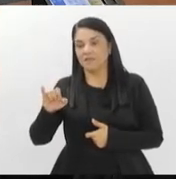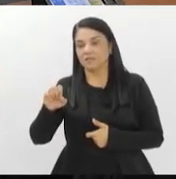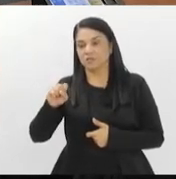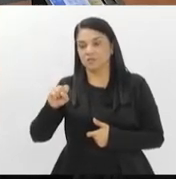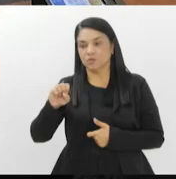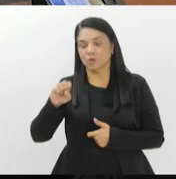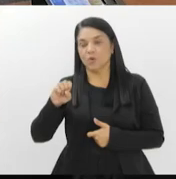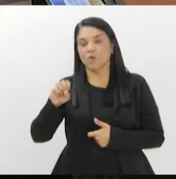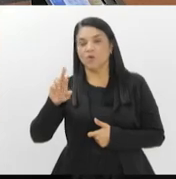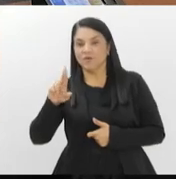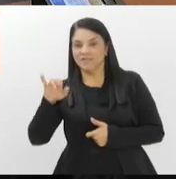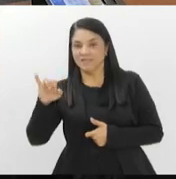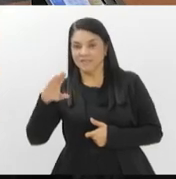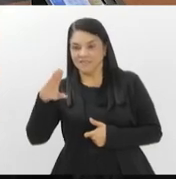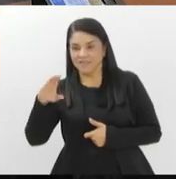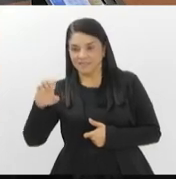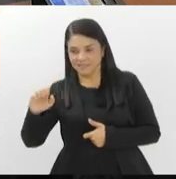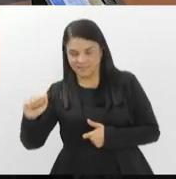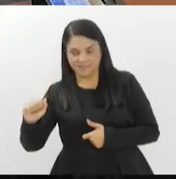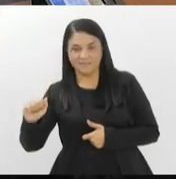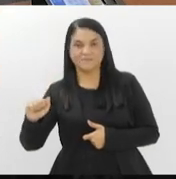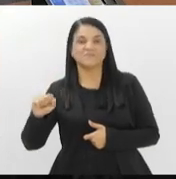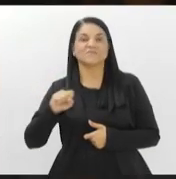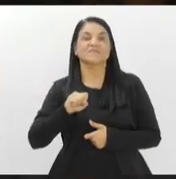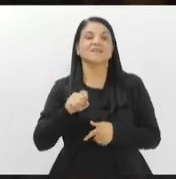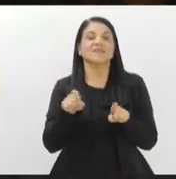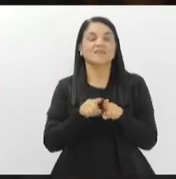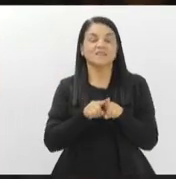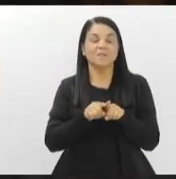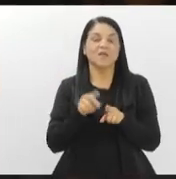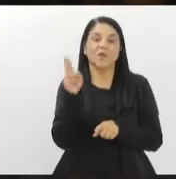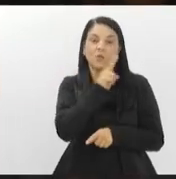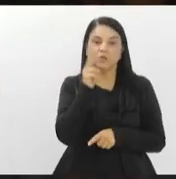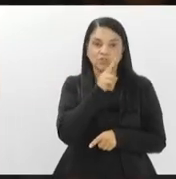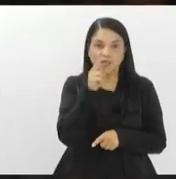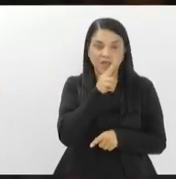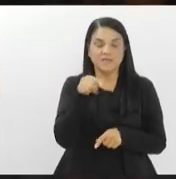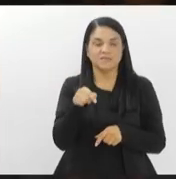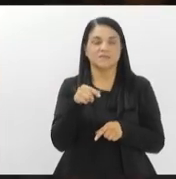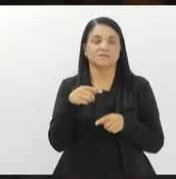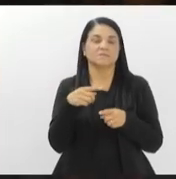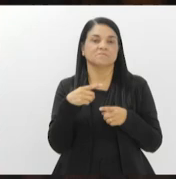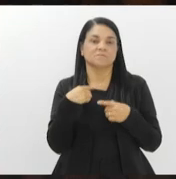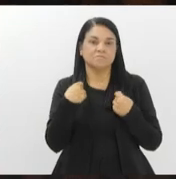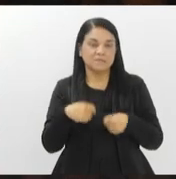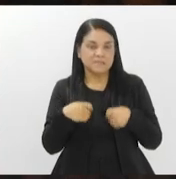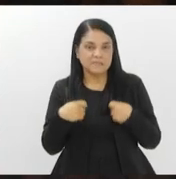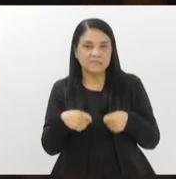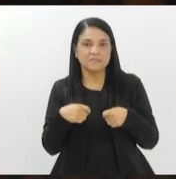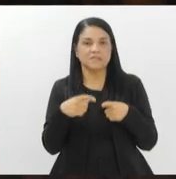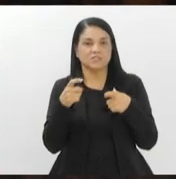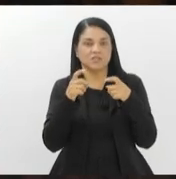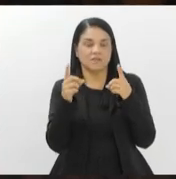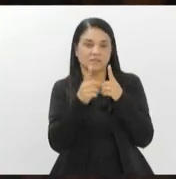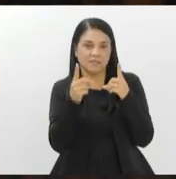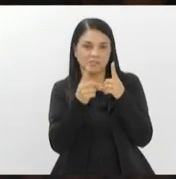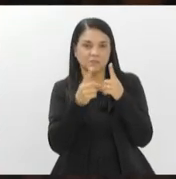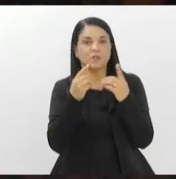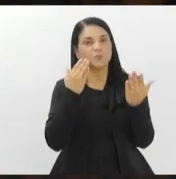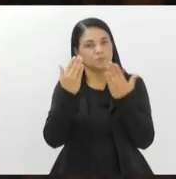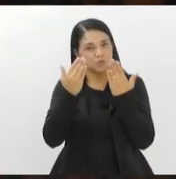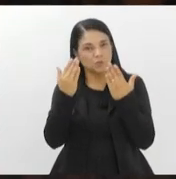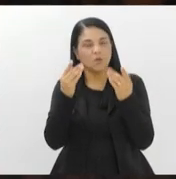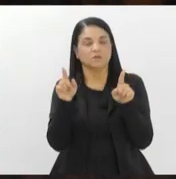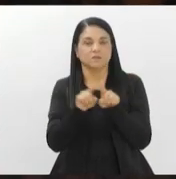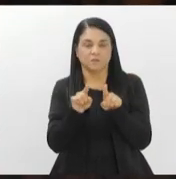de precisar ter urgência no atendimento dermatológico, de fato, precisa de atendimento psicológico.